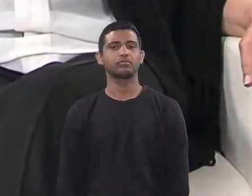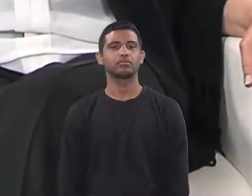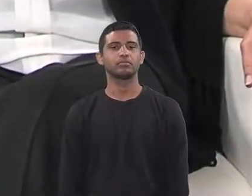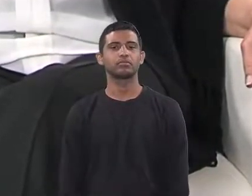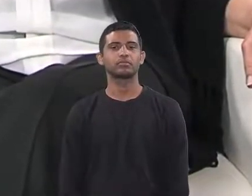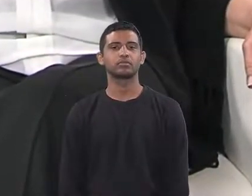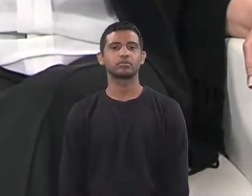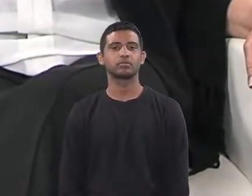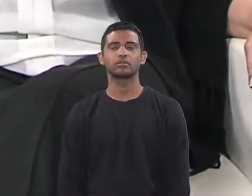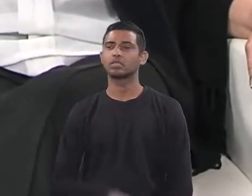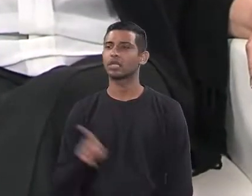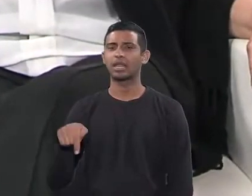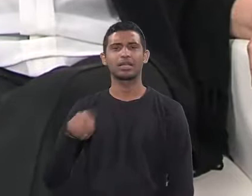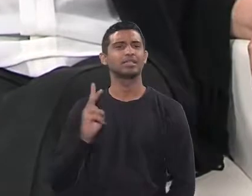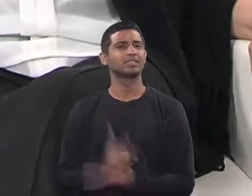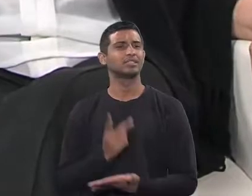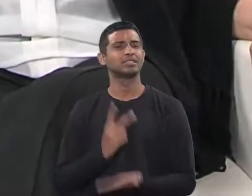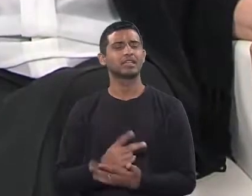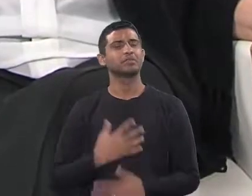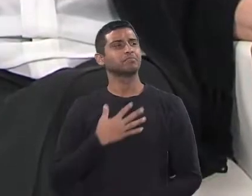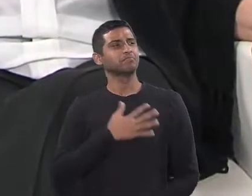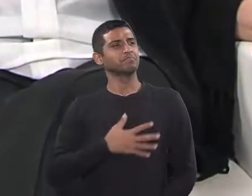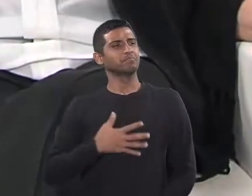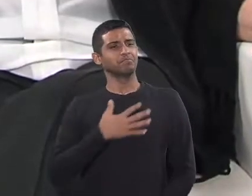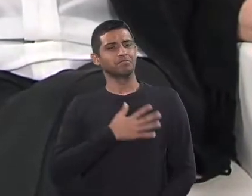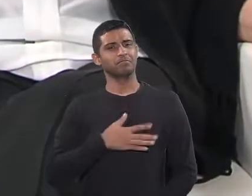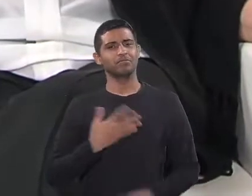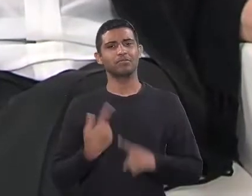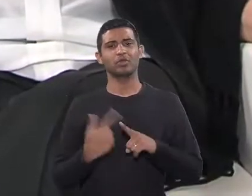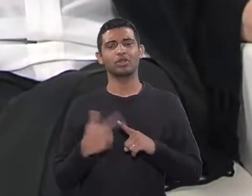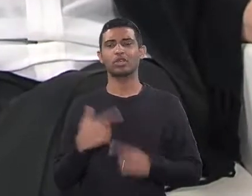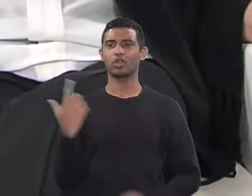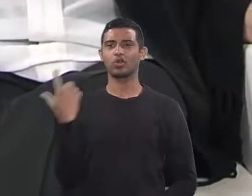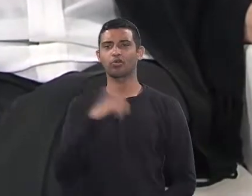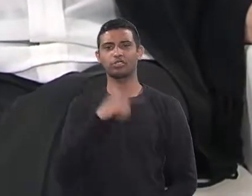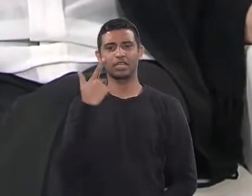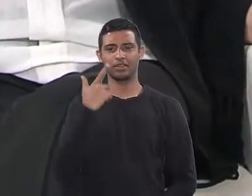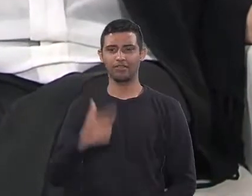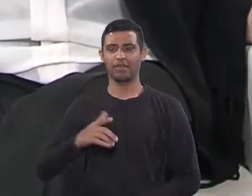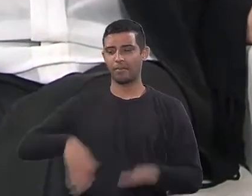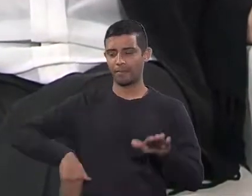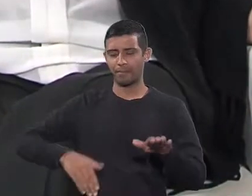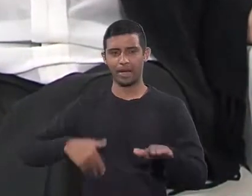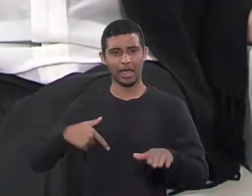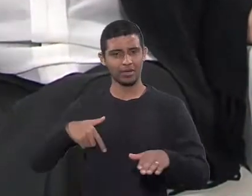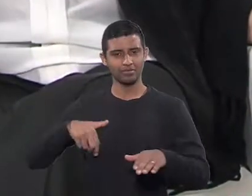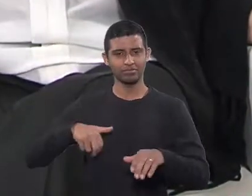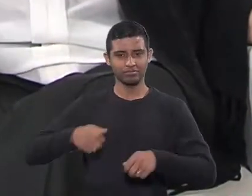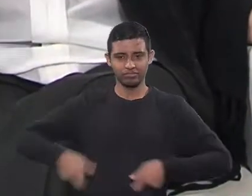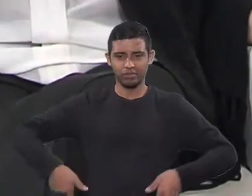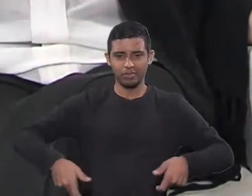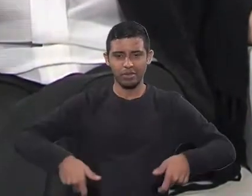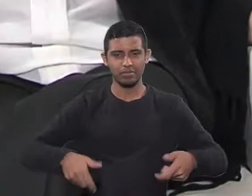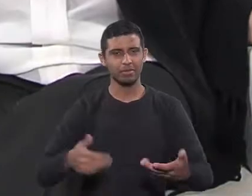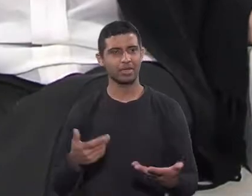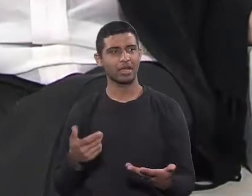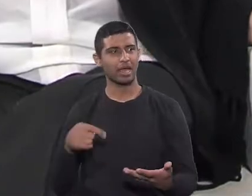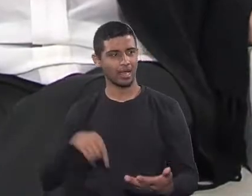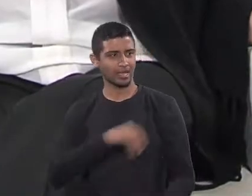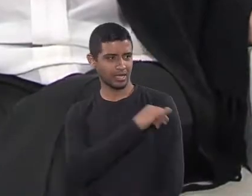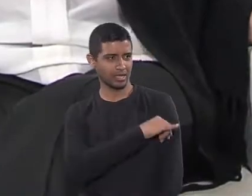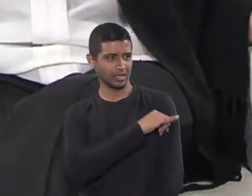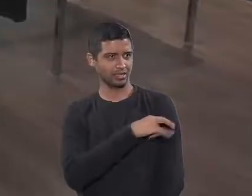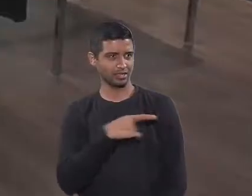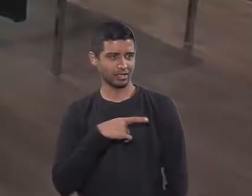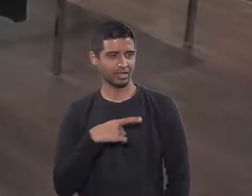e ela vive muito feliz porque consegue atingir a praia. Sim. E eles até aqui no Rio, já incluíram aqui